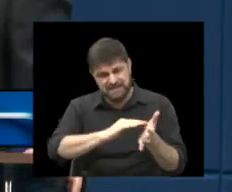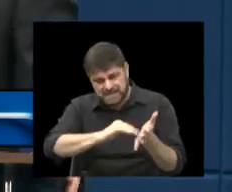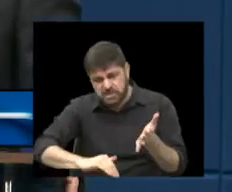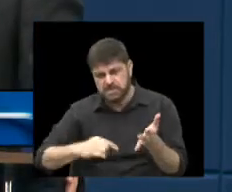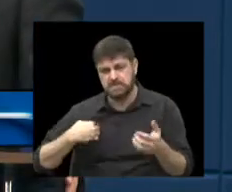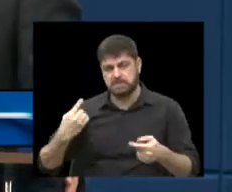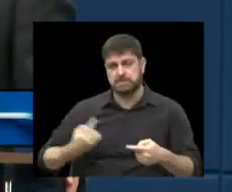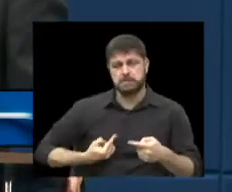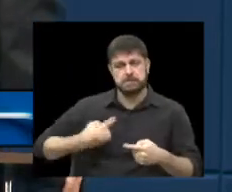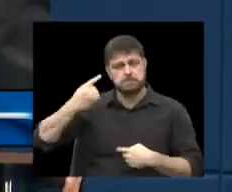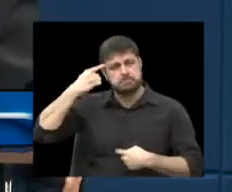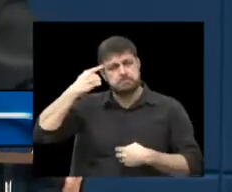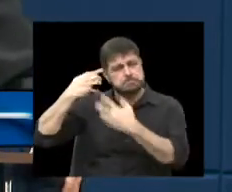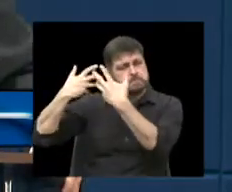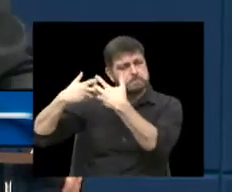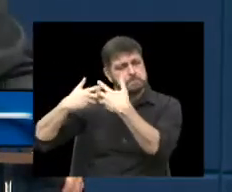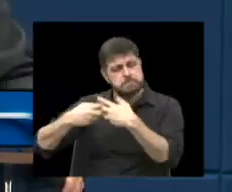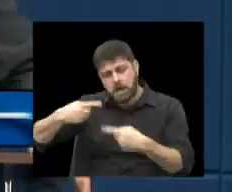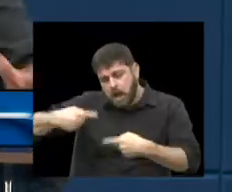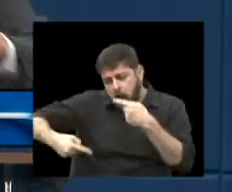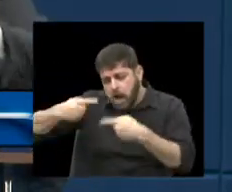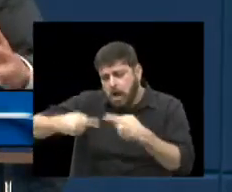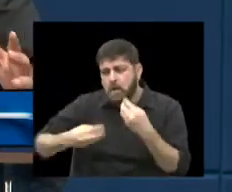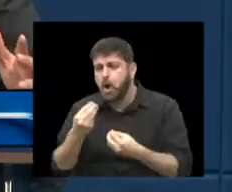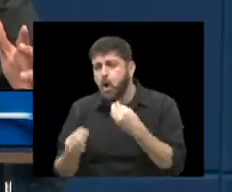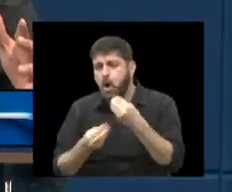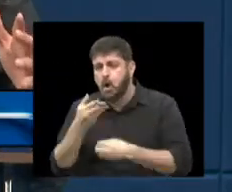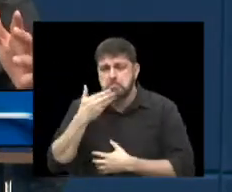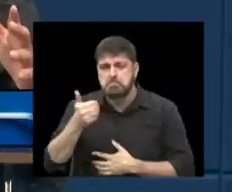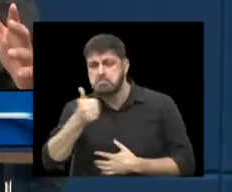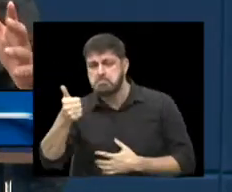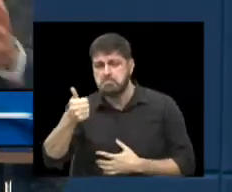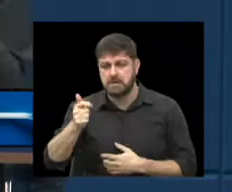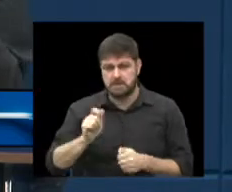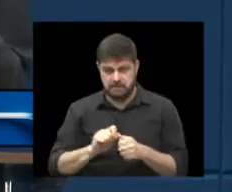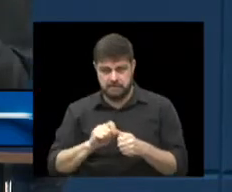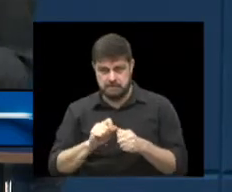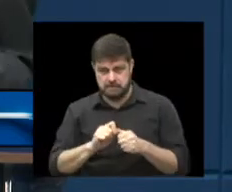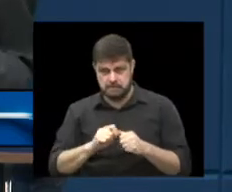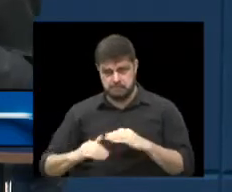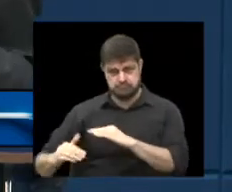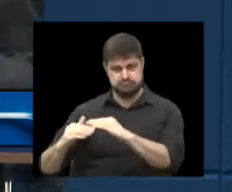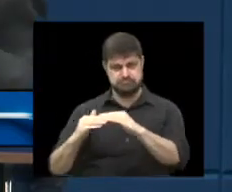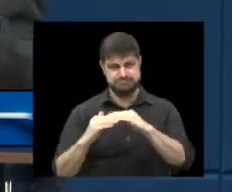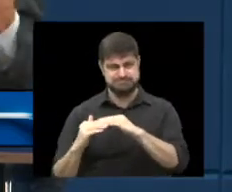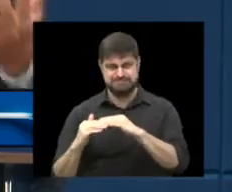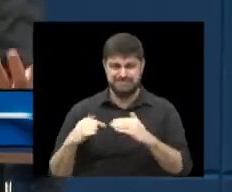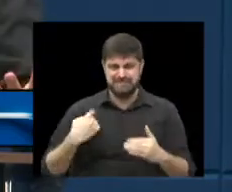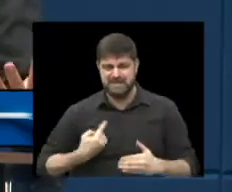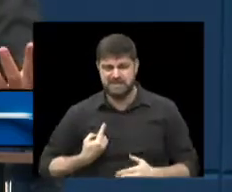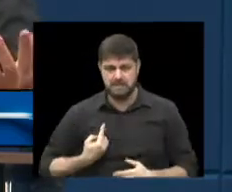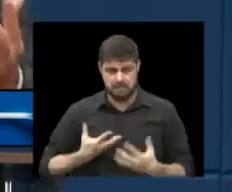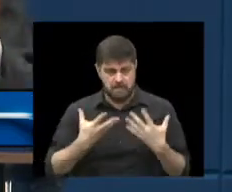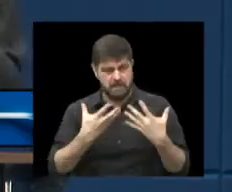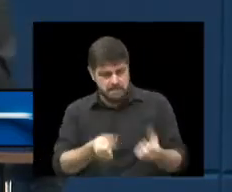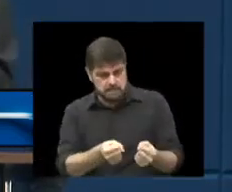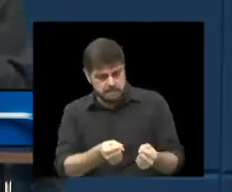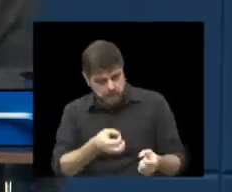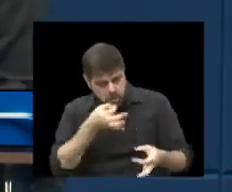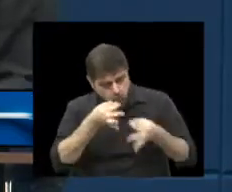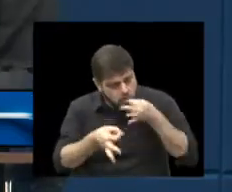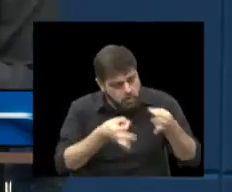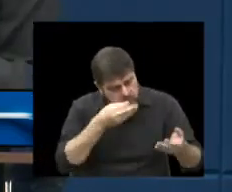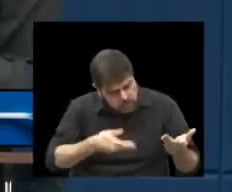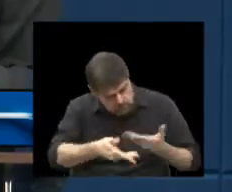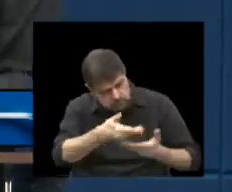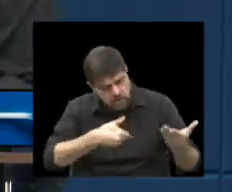debate para ver qual é a melhor forma de garantir esse equilíbrio. Eu estou convencido, mas estou aberto à discussão, que a melhor